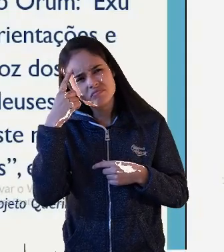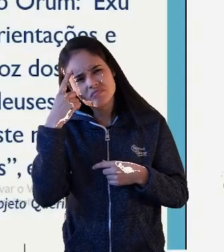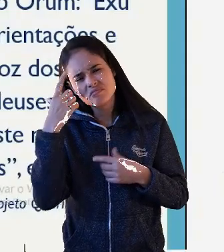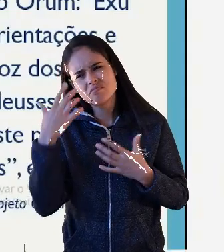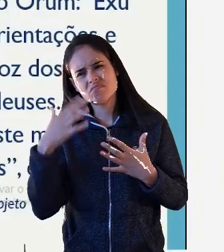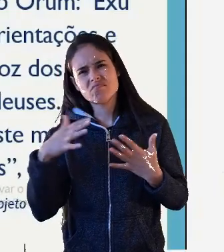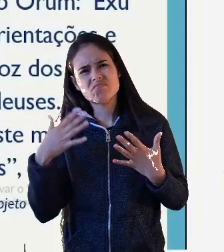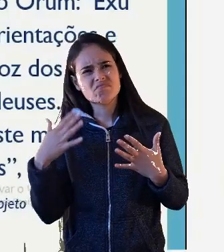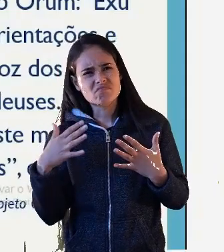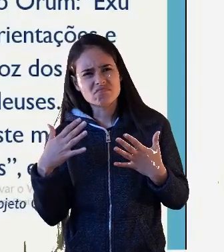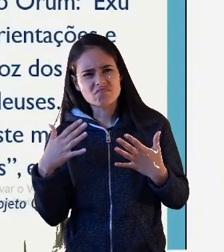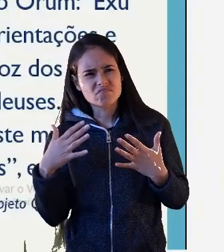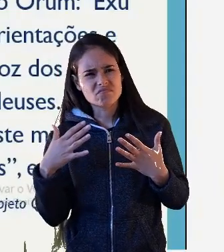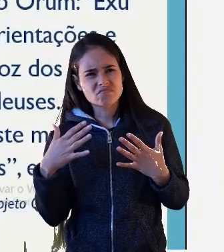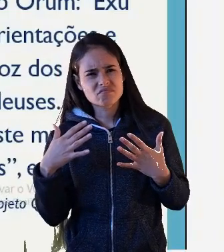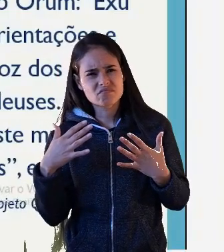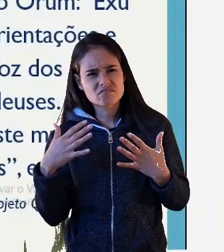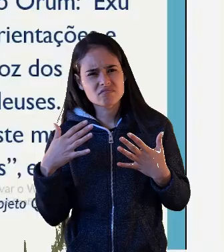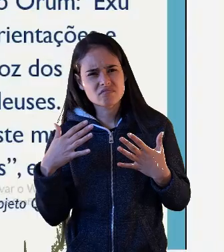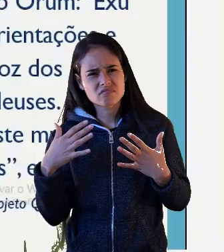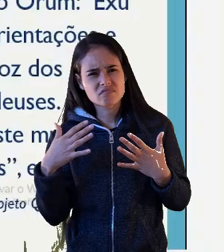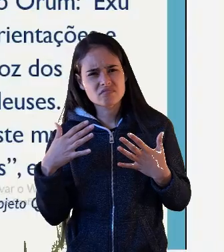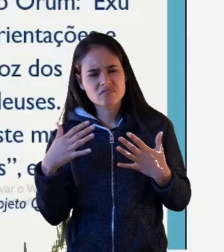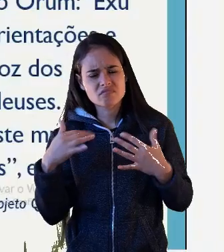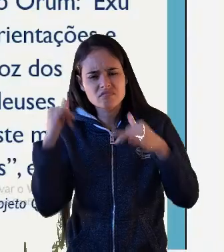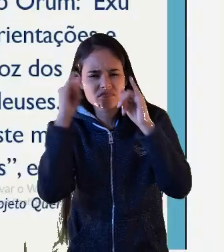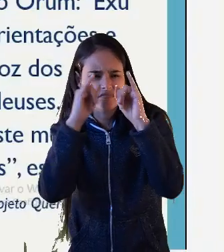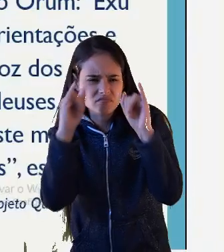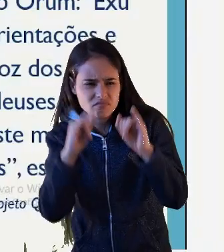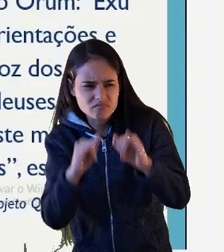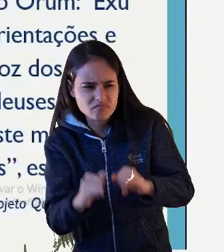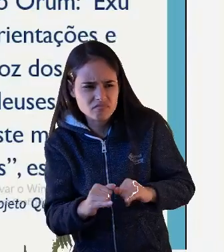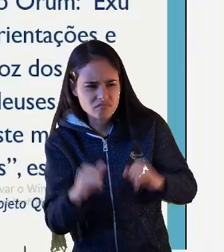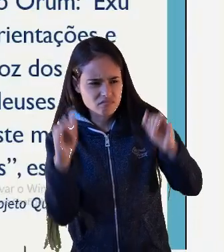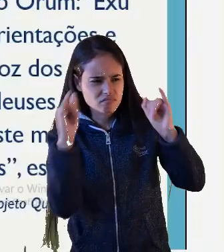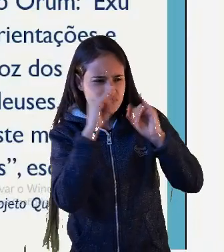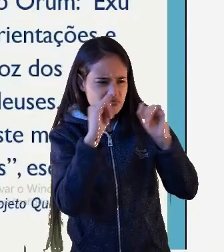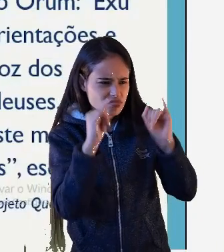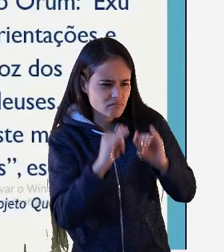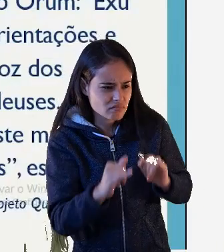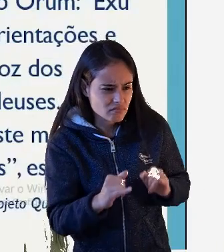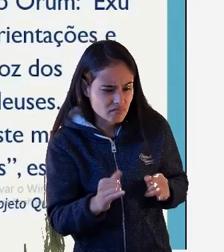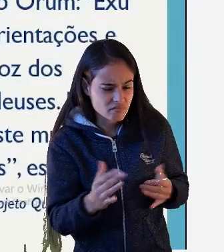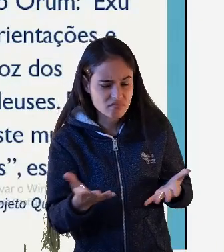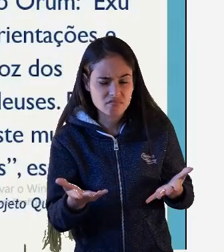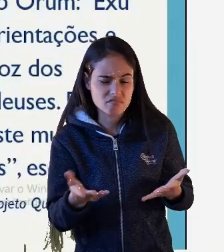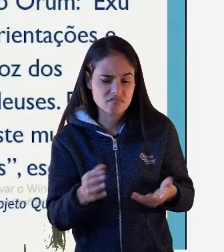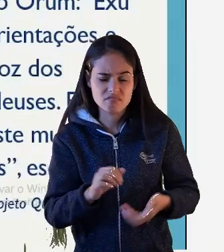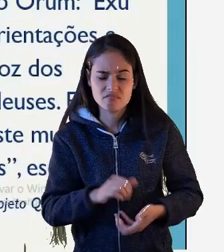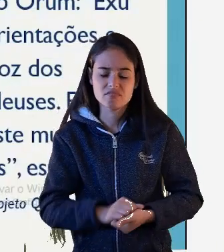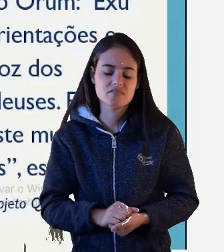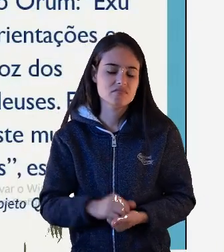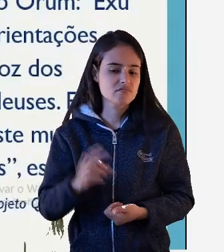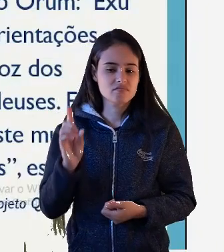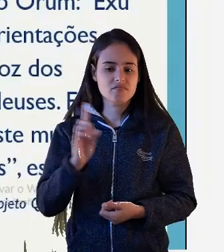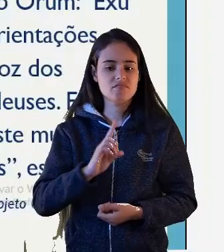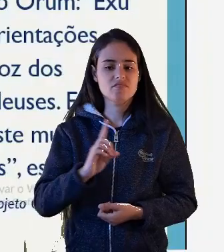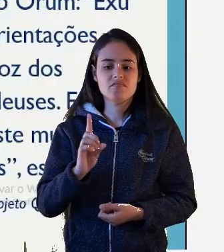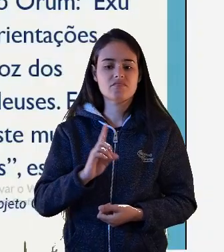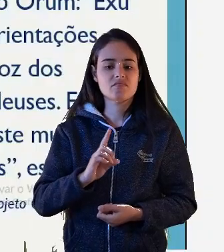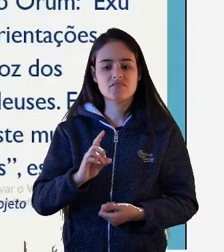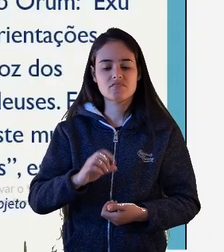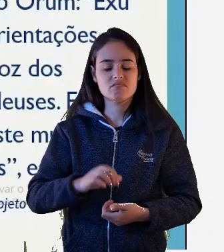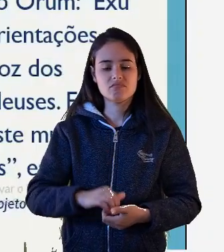um padre, né? Digamos, né? E aí vamos fazer uma missa, uma coisa ecumênica, um sincretismo aqui, tudo bem, né?